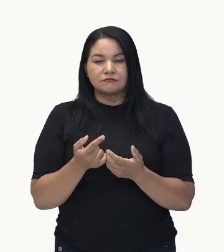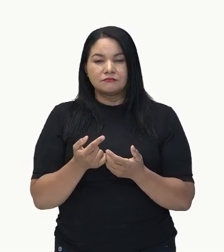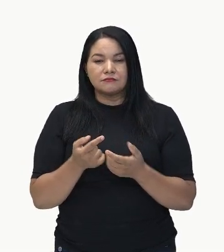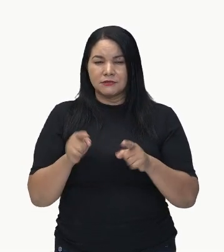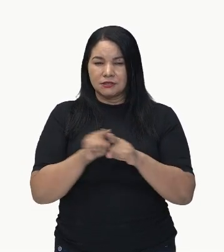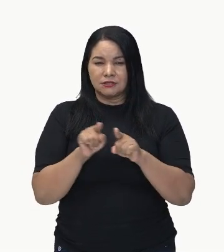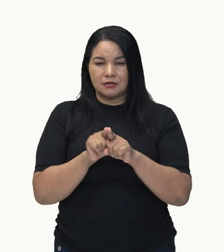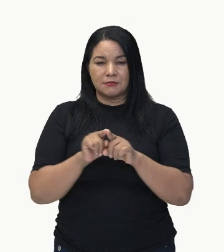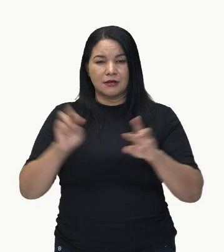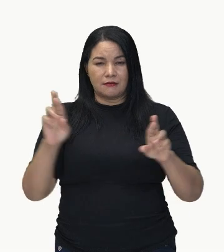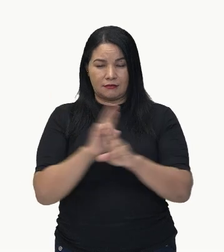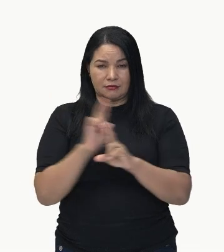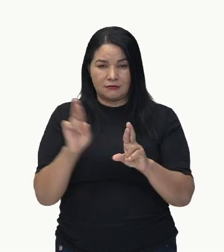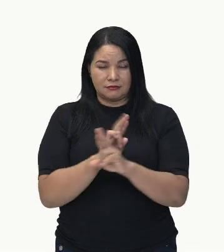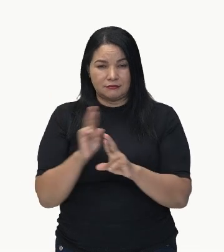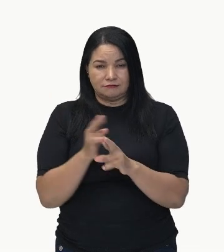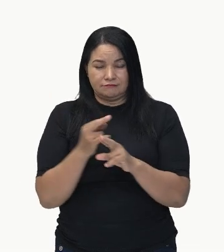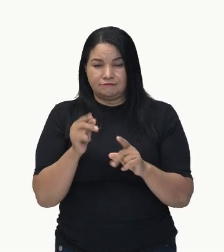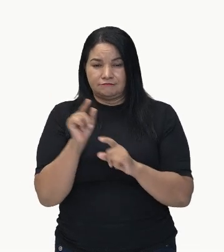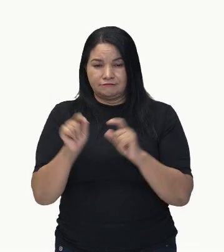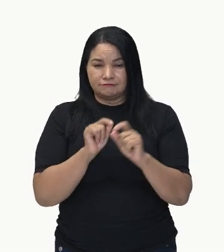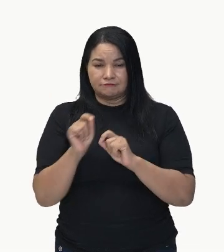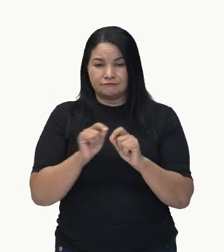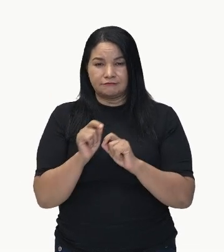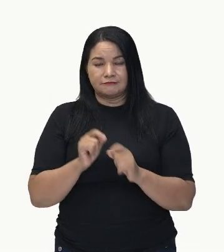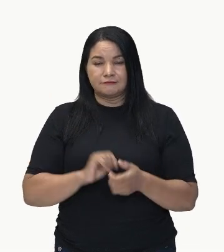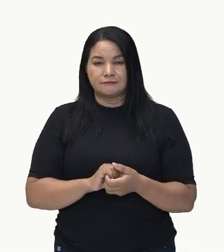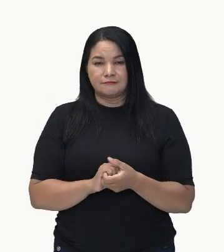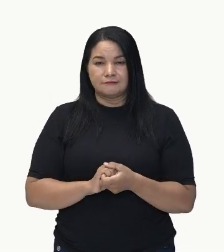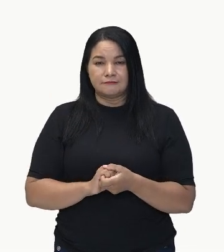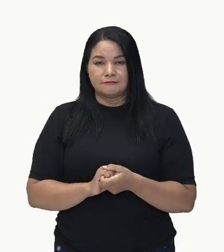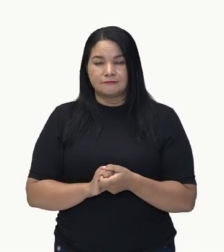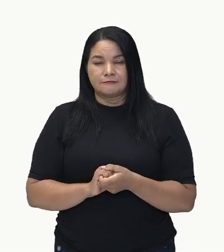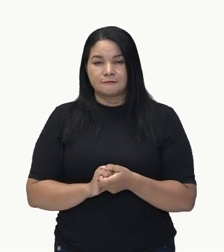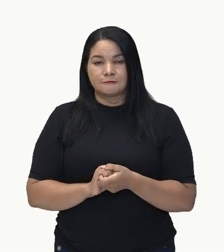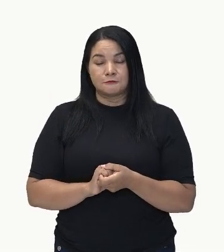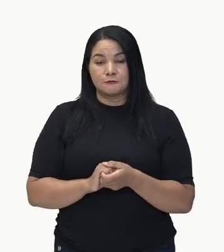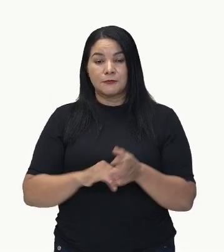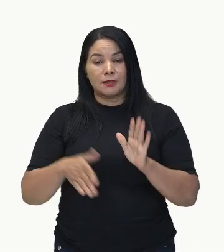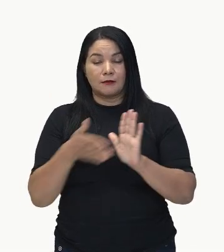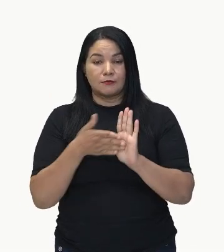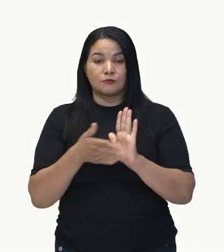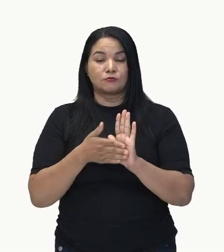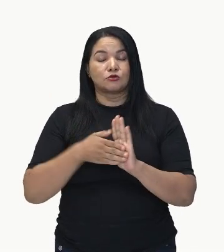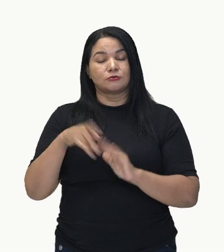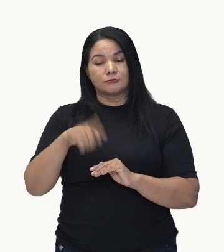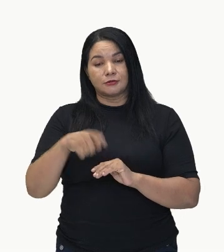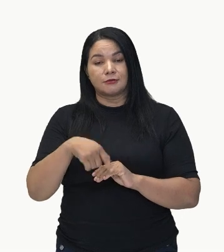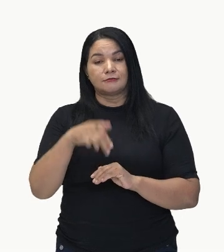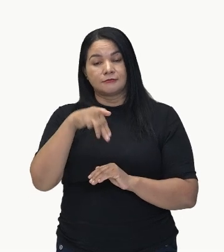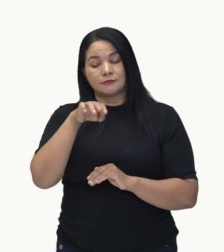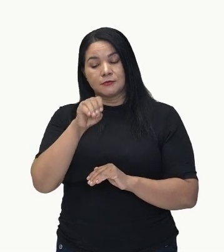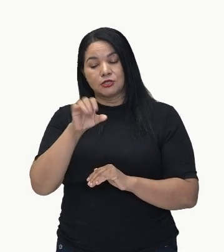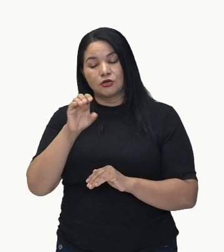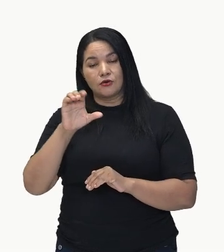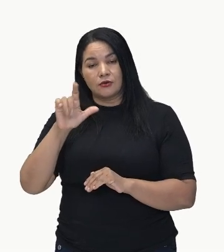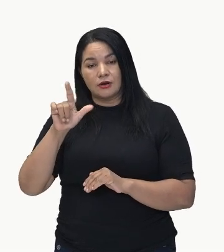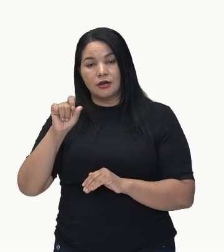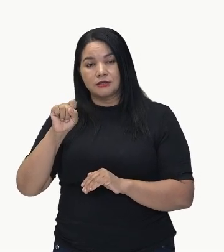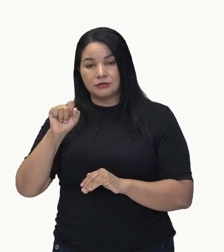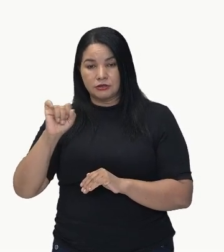certo convencionalismo, né? Então, ele é clássico, ele é neoclássico,